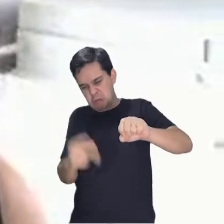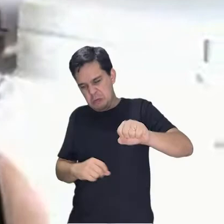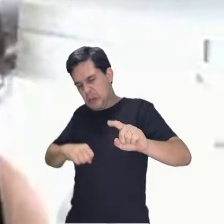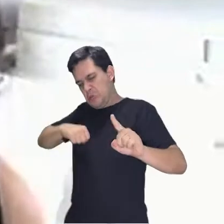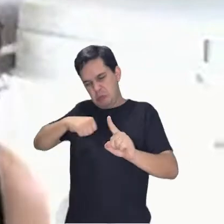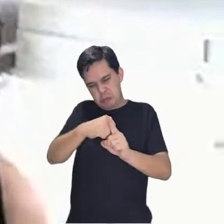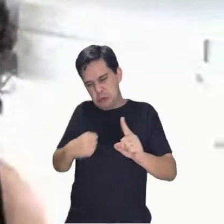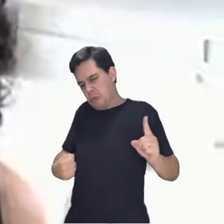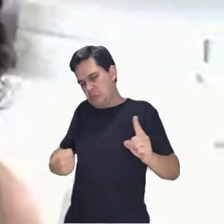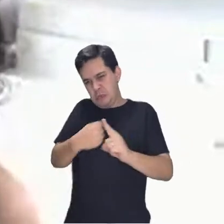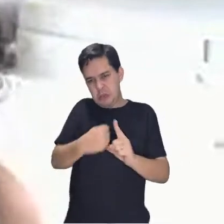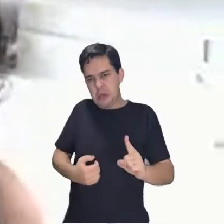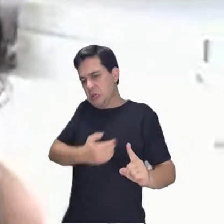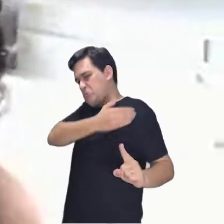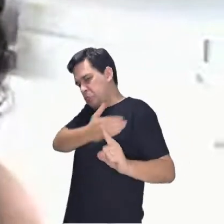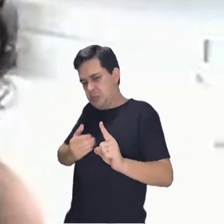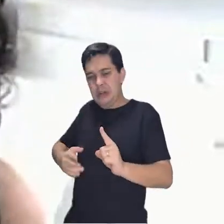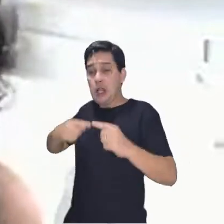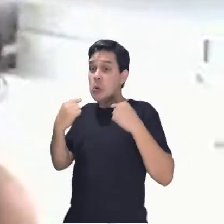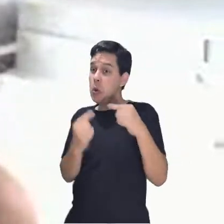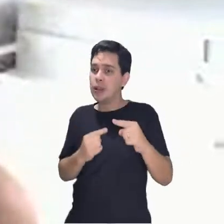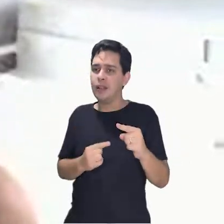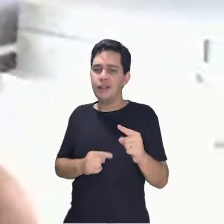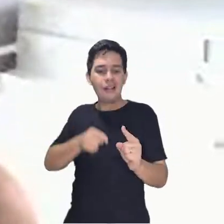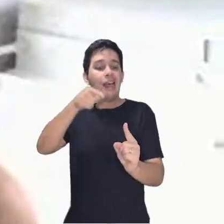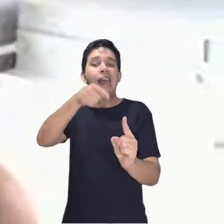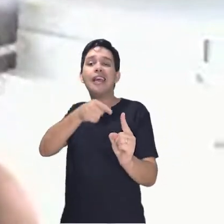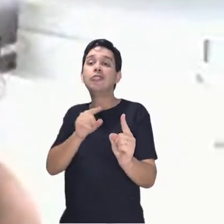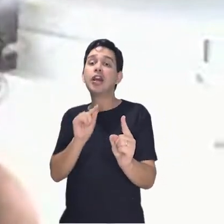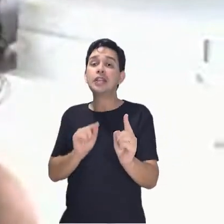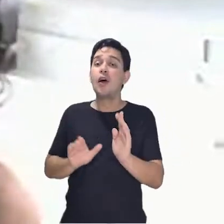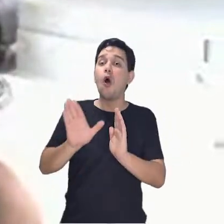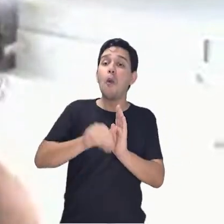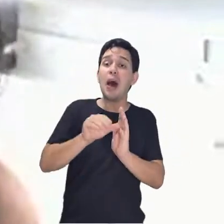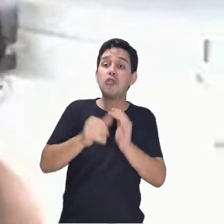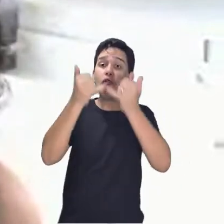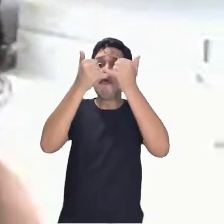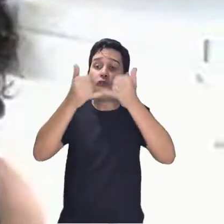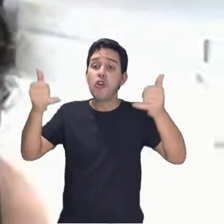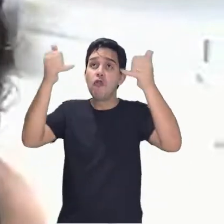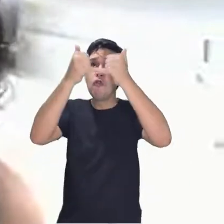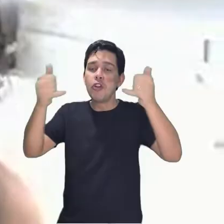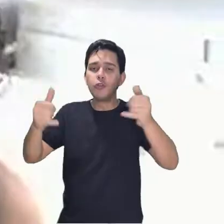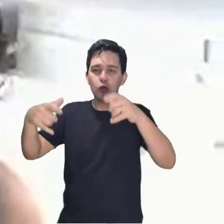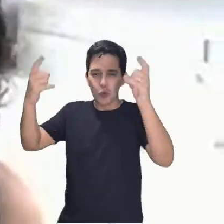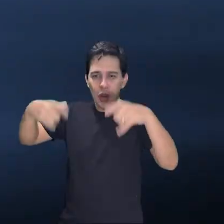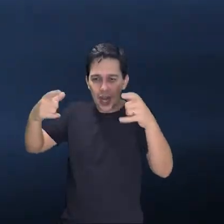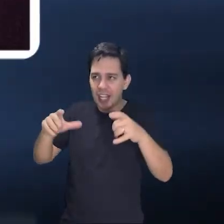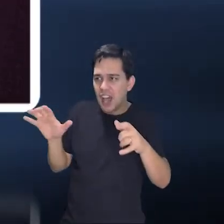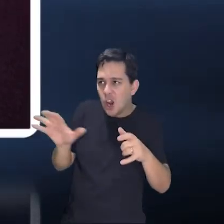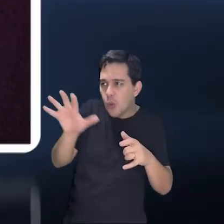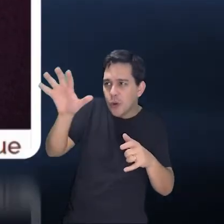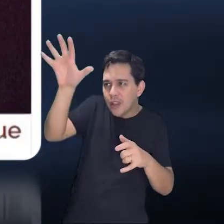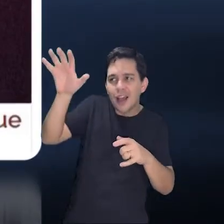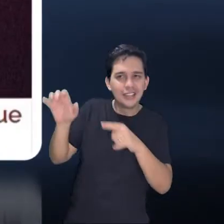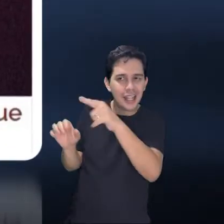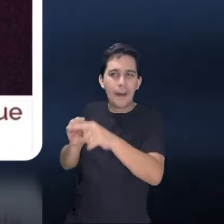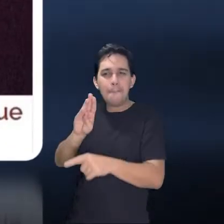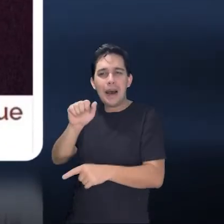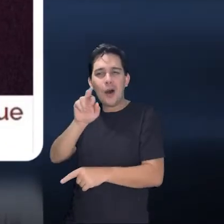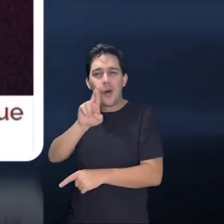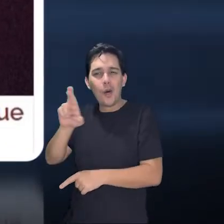na verdade, começou a partir de um vídeo que circulou em redes sociais, das vítimas sendo torturadas. E aí